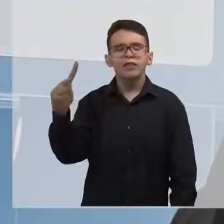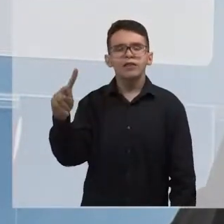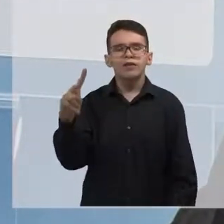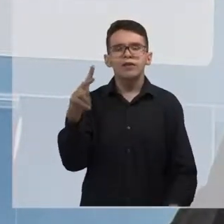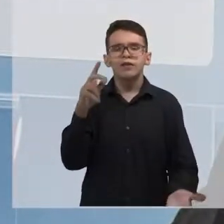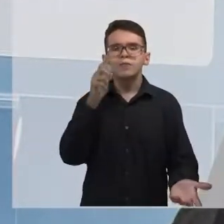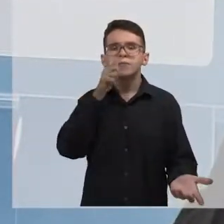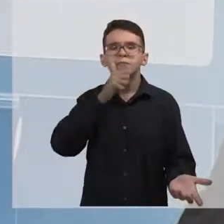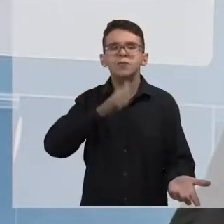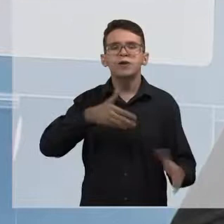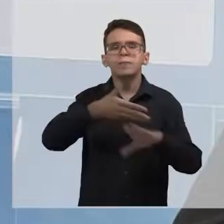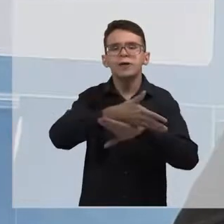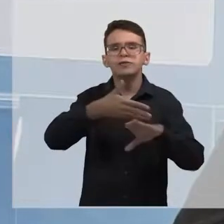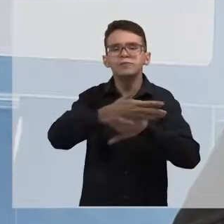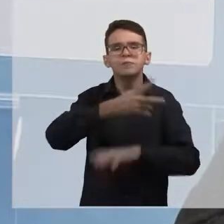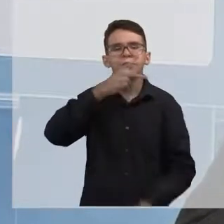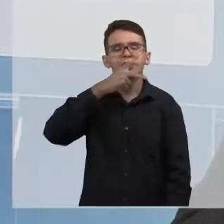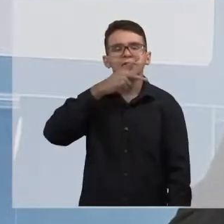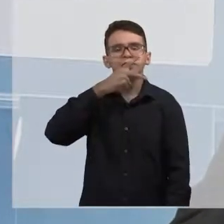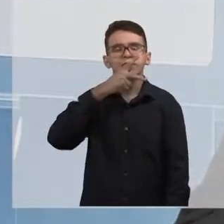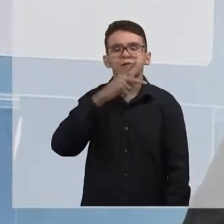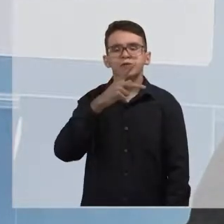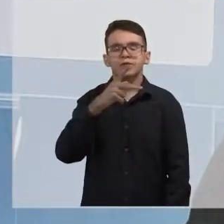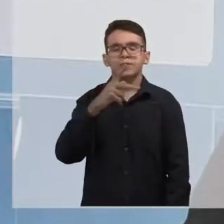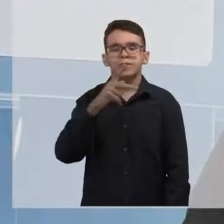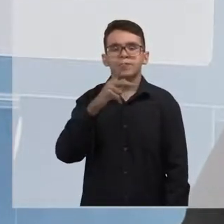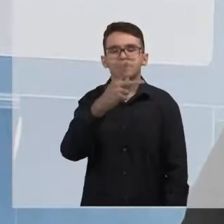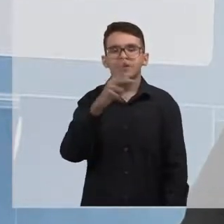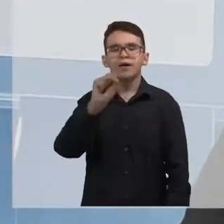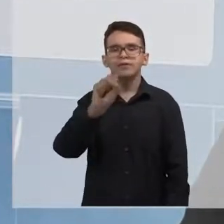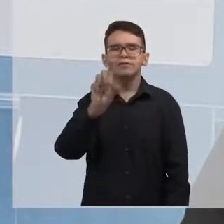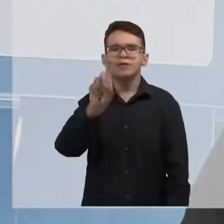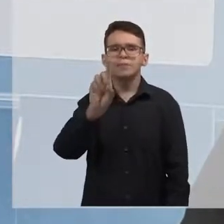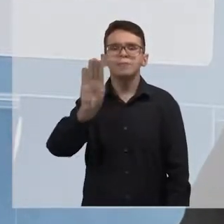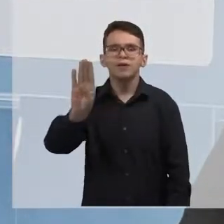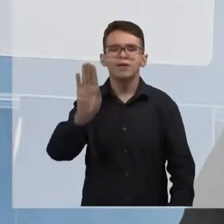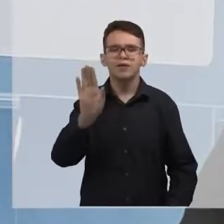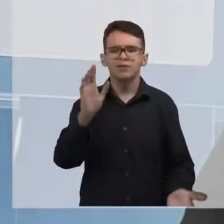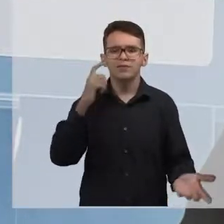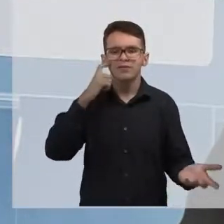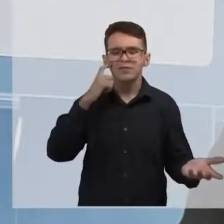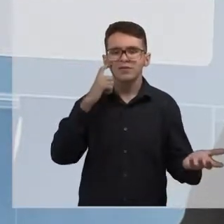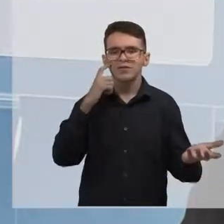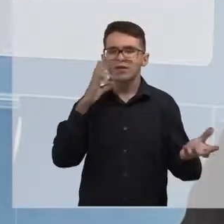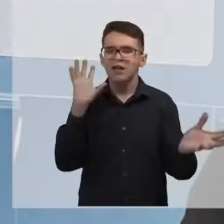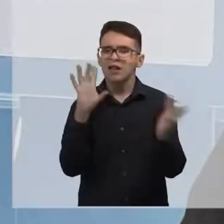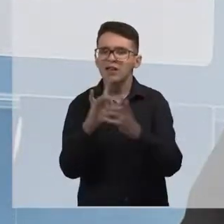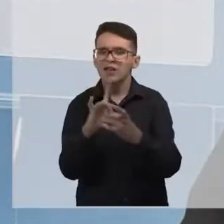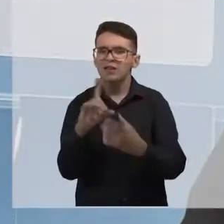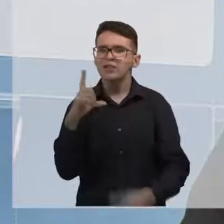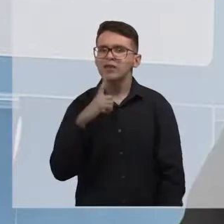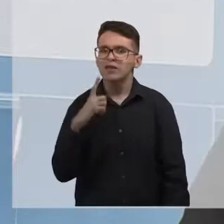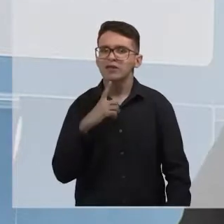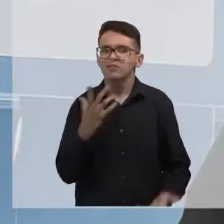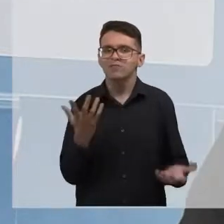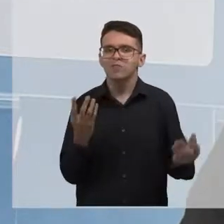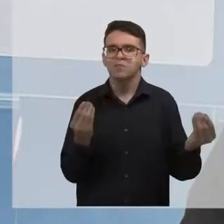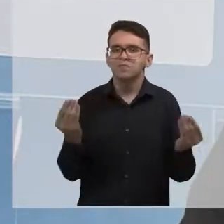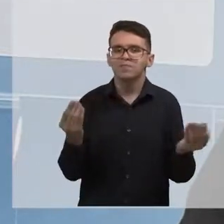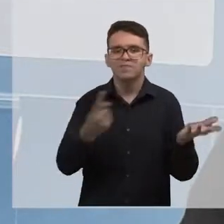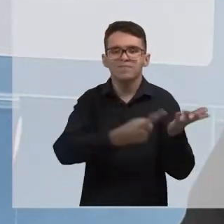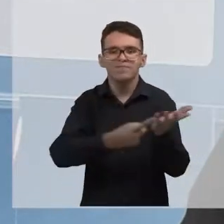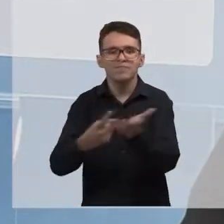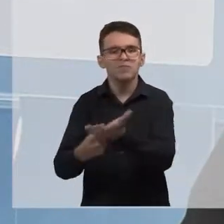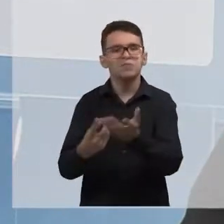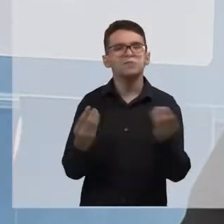você tira o pé atrás, quem é como eu, né? Quem não tem visão partidária. Né? Aí depois você vê o Ministério Público Federal,